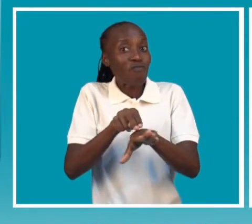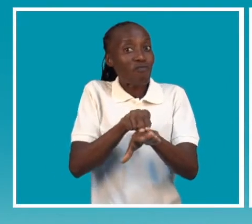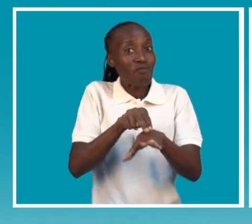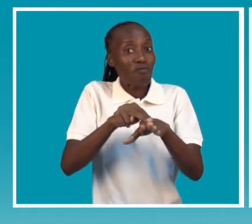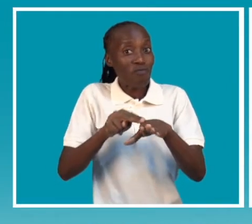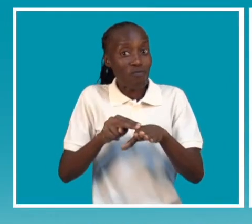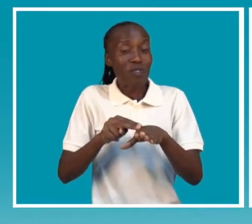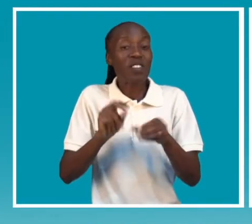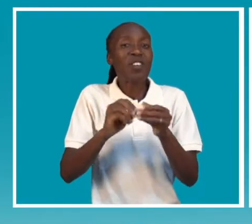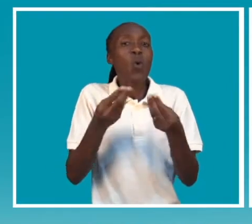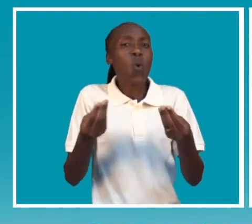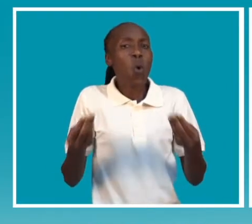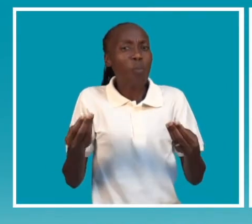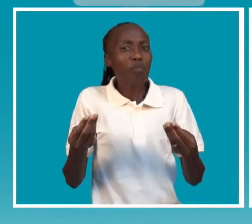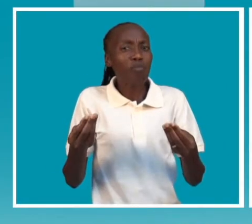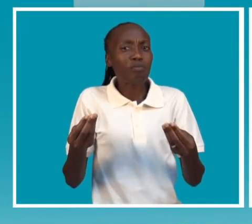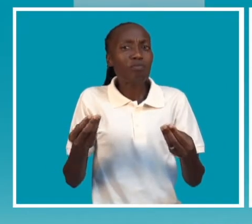momento aí.